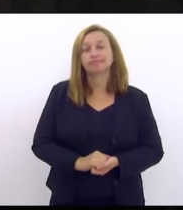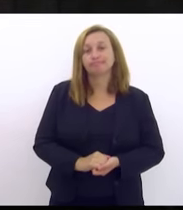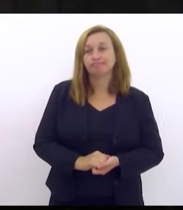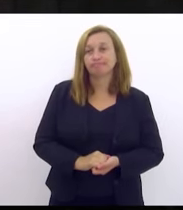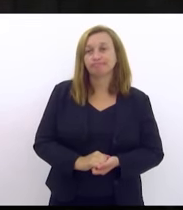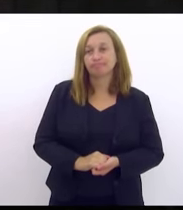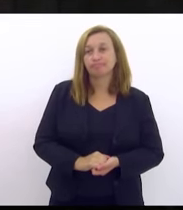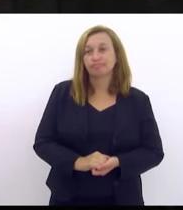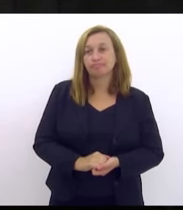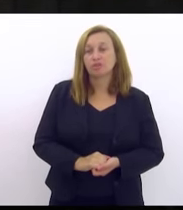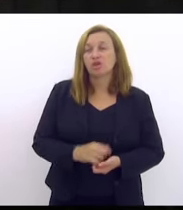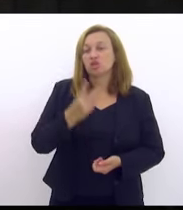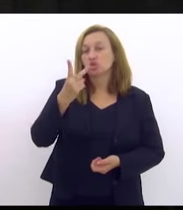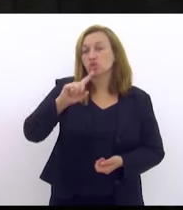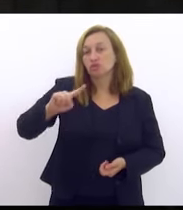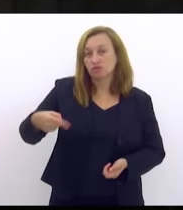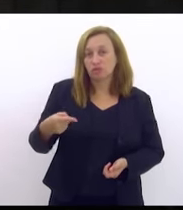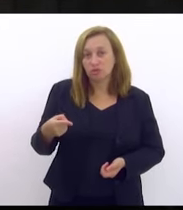E